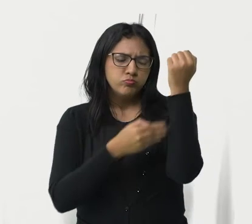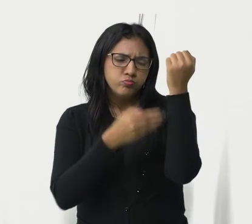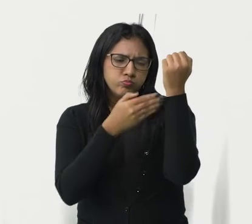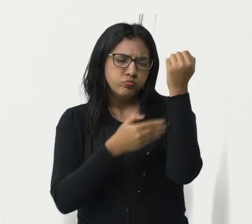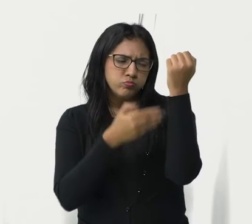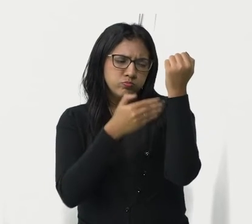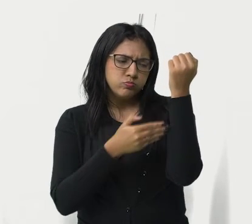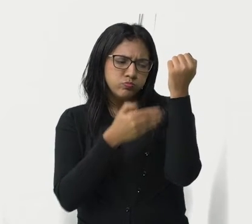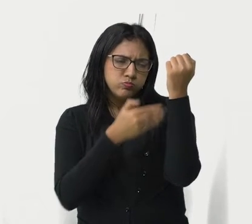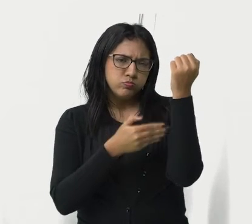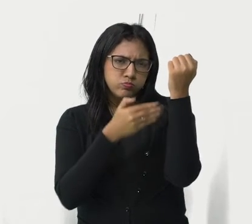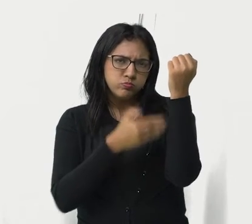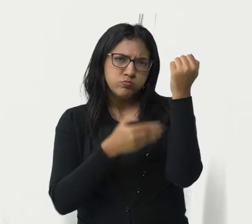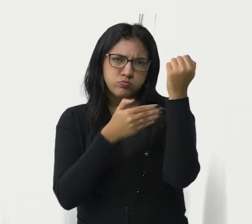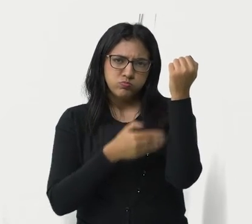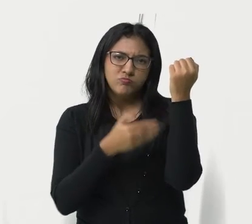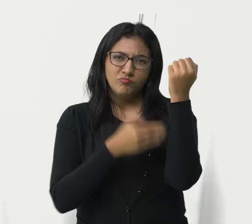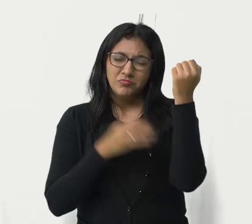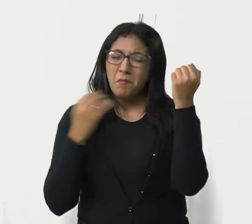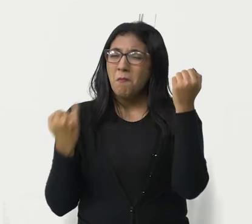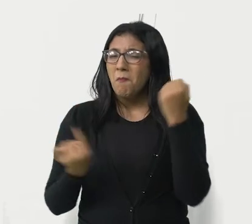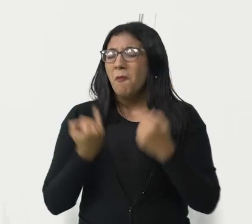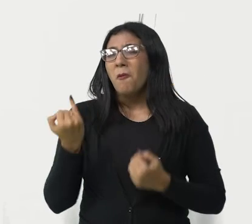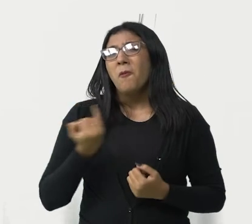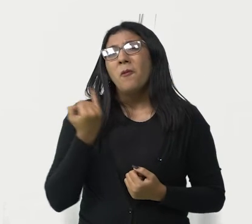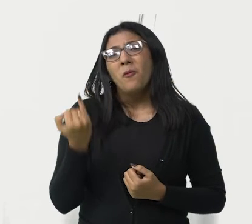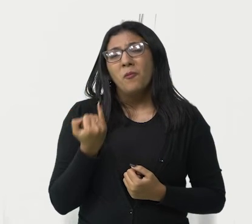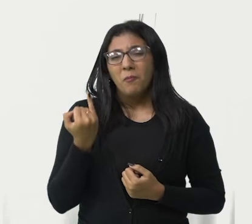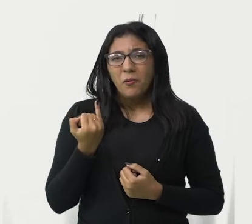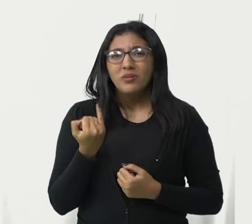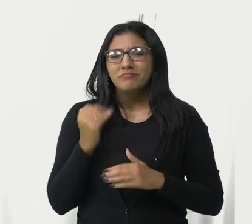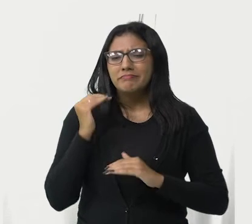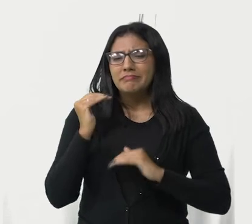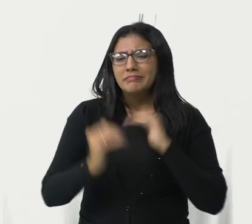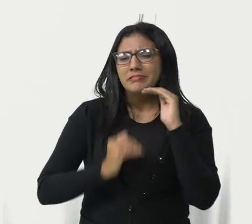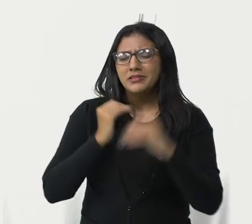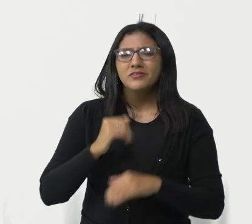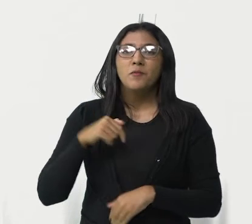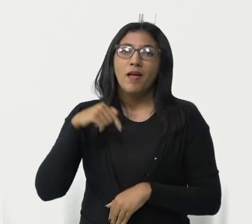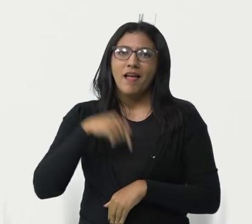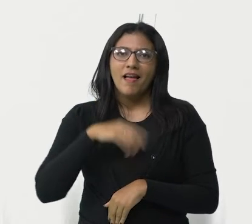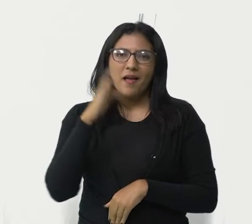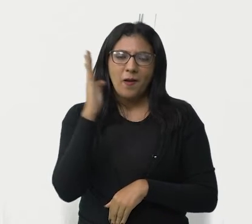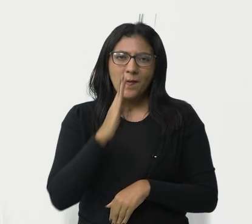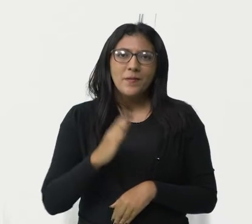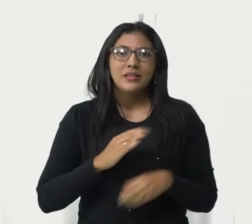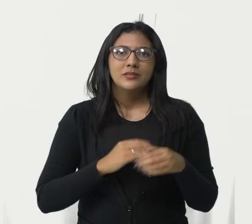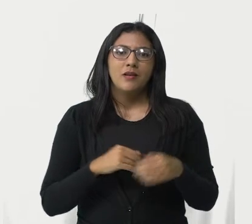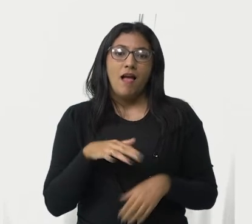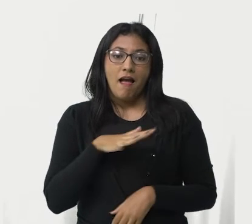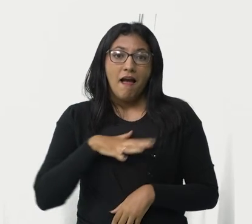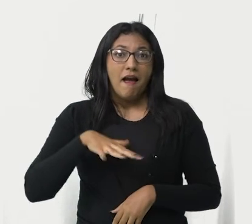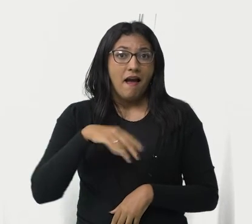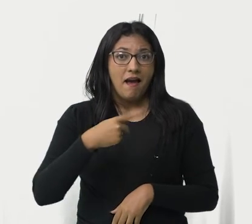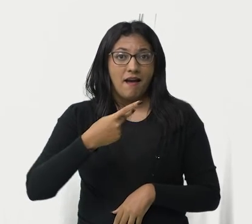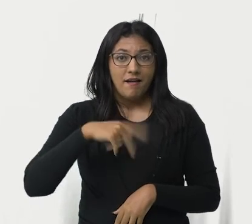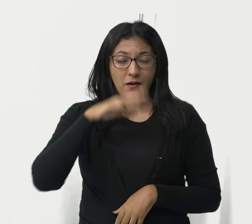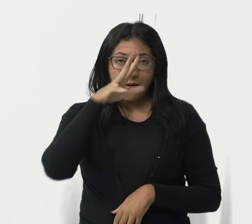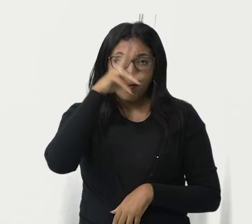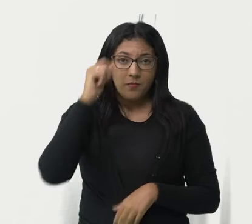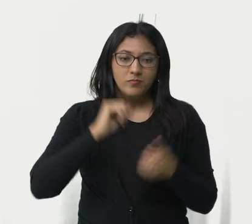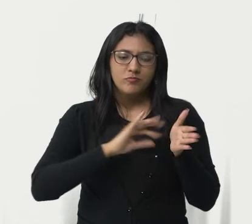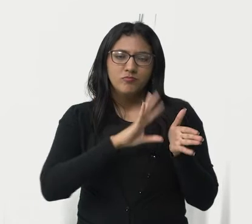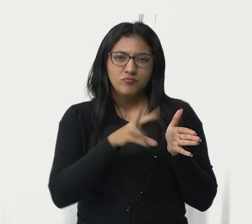a seringueira, que vai ser muito importante para o desenvolvimento da Amazônia, tá? E juntamente, né, a